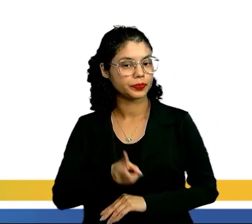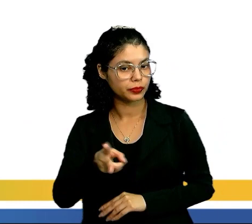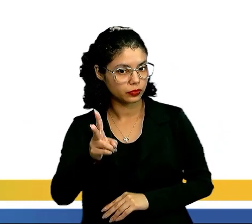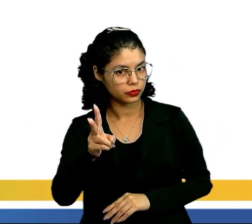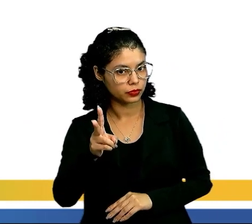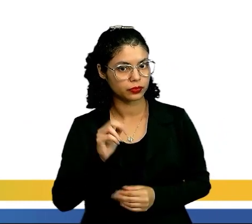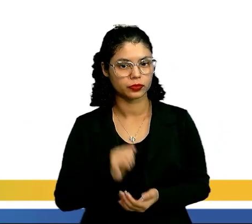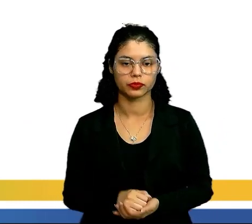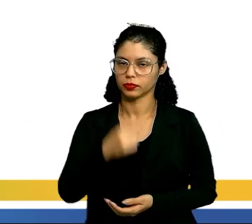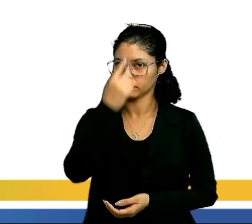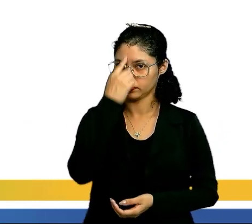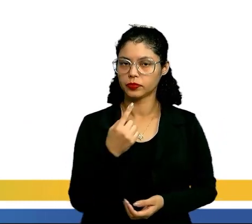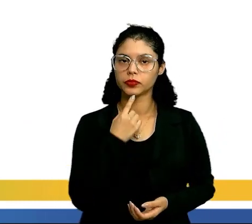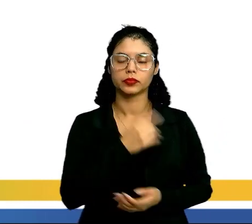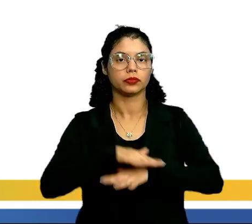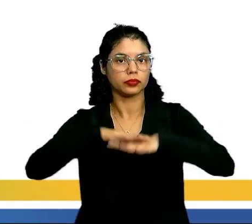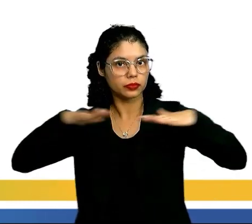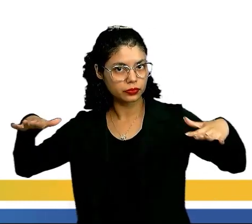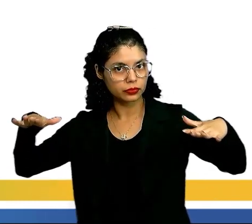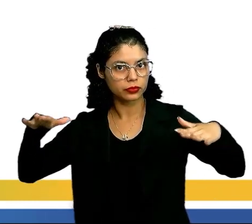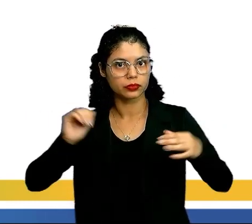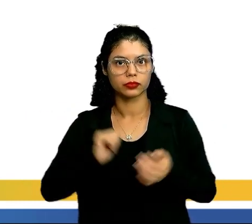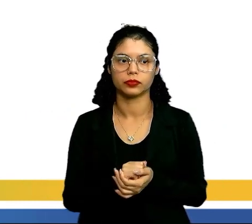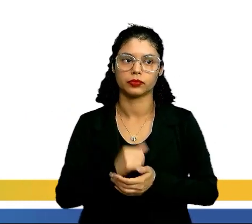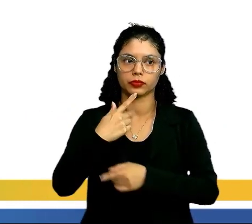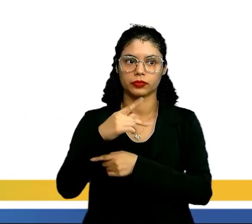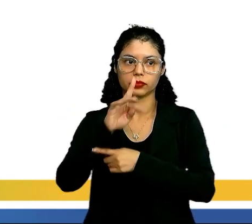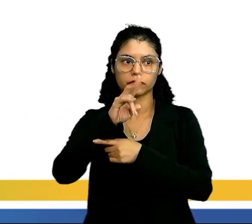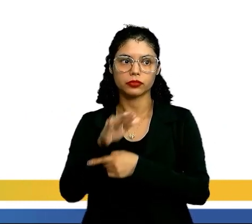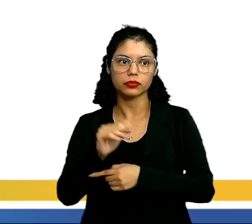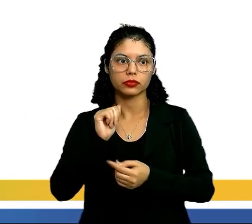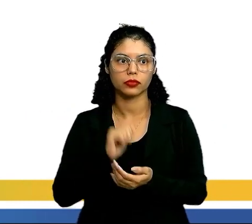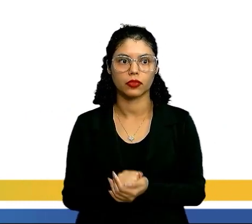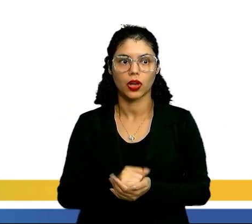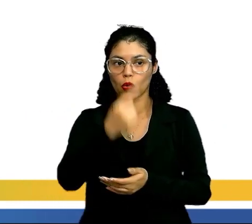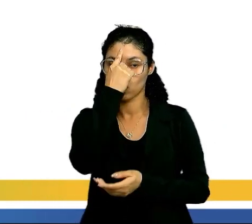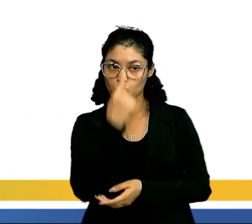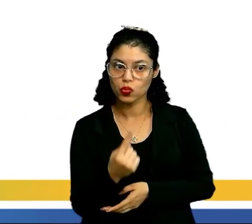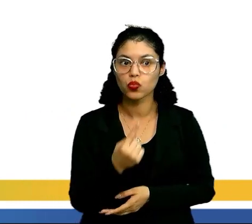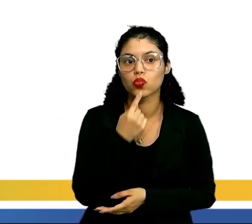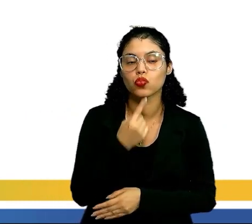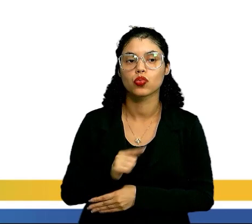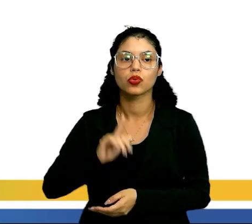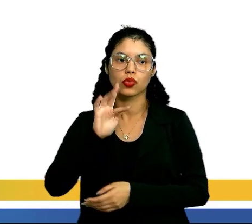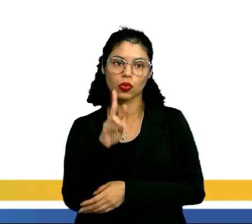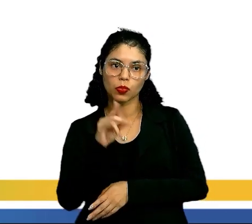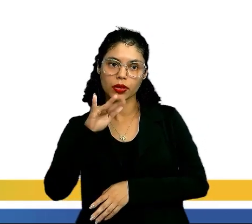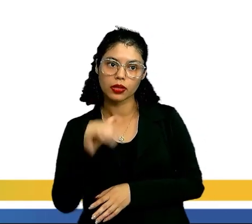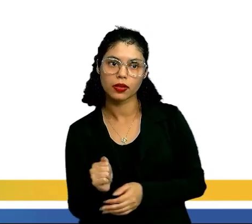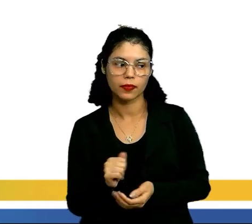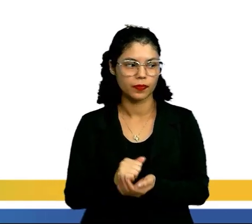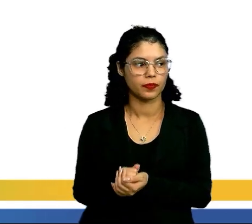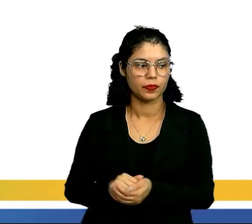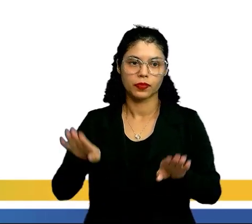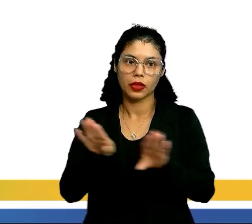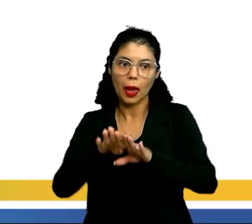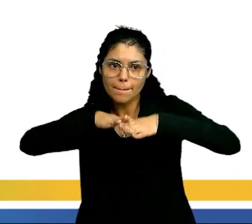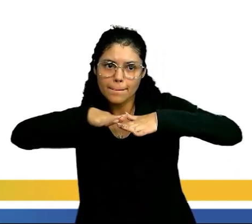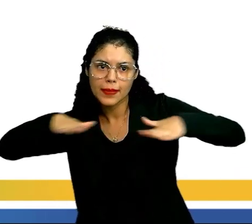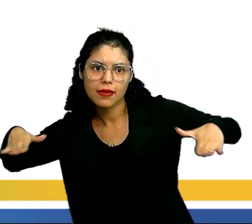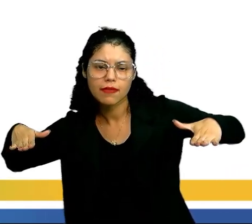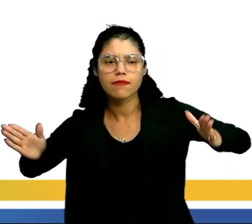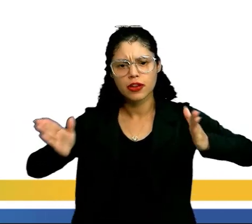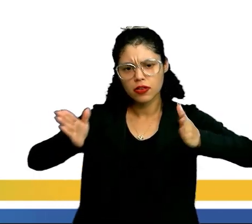Continuando nas figuras, tá? Planas. O polígono. São as figuras geométricas, tá?